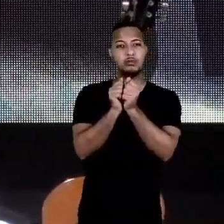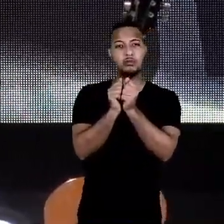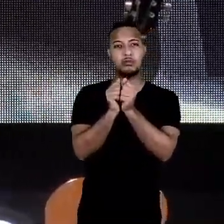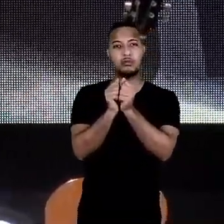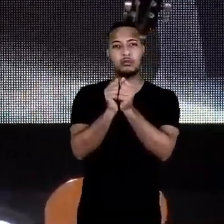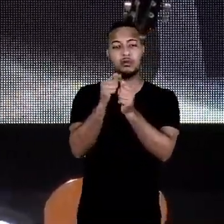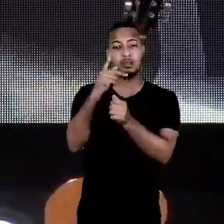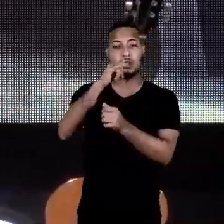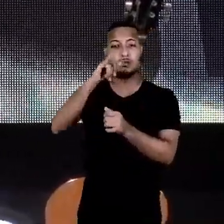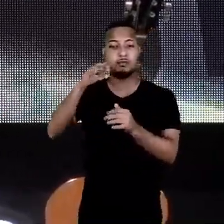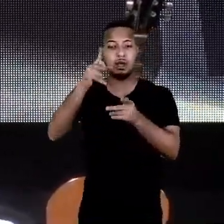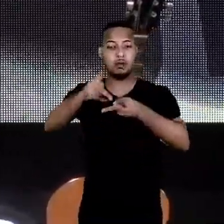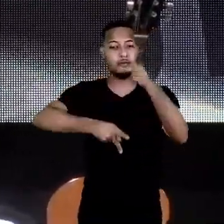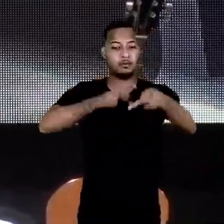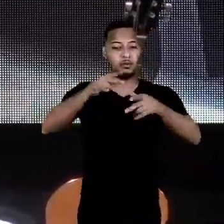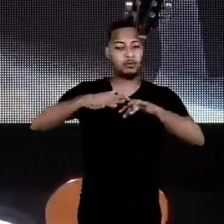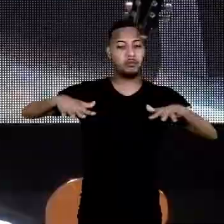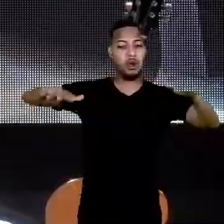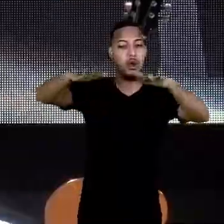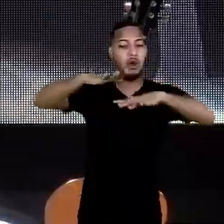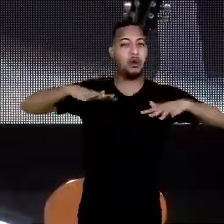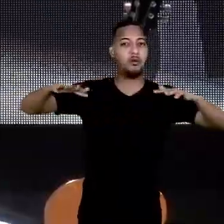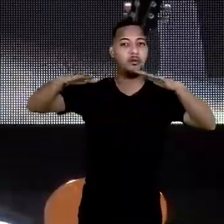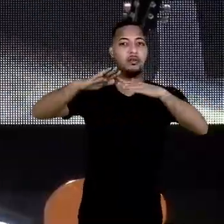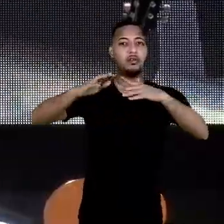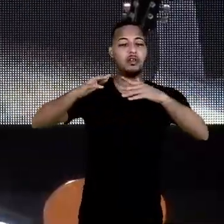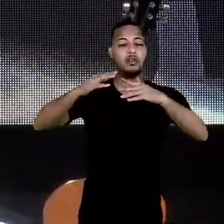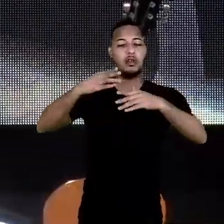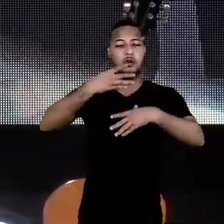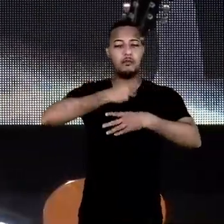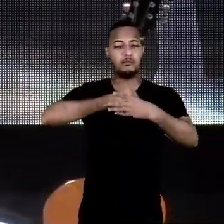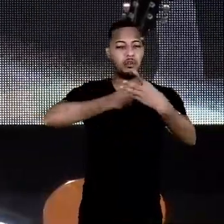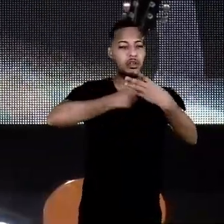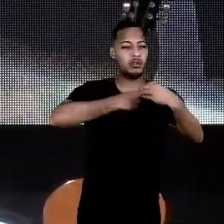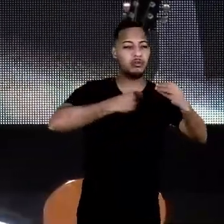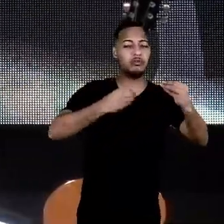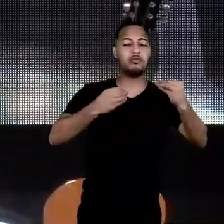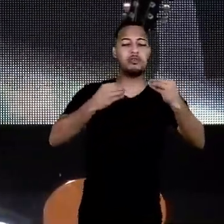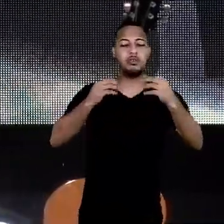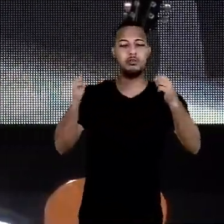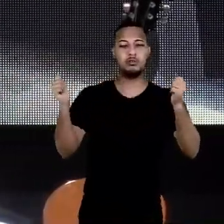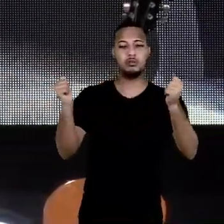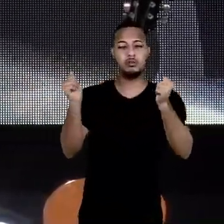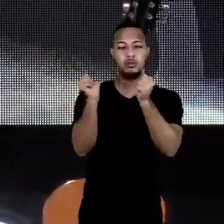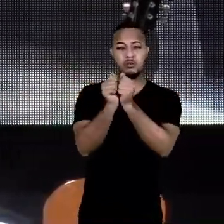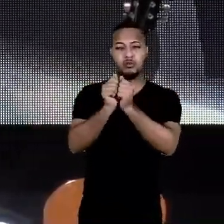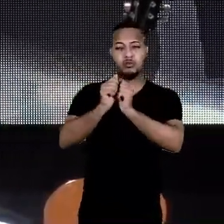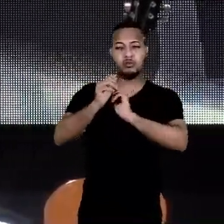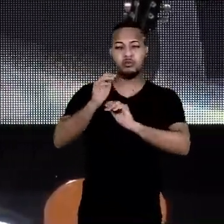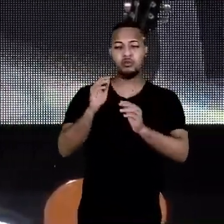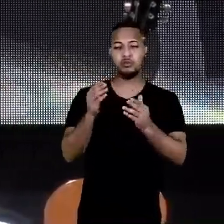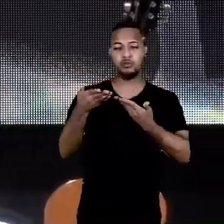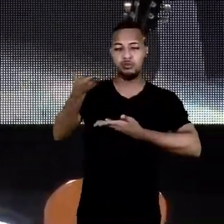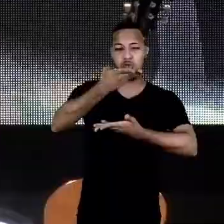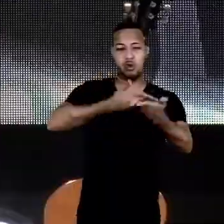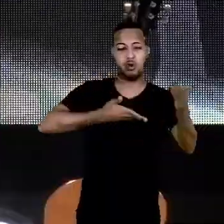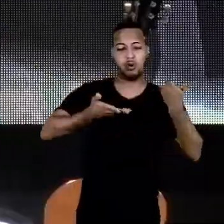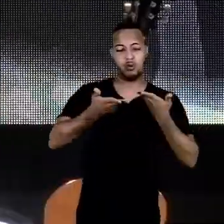pai, e vós sereis para mim filhos e filhas, assim diz o Senhor